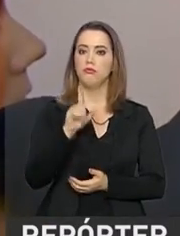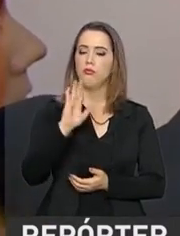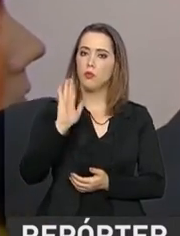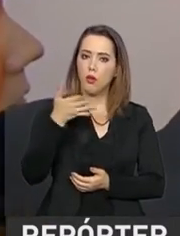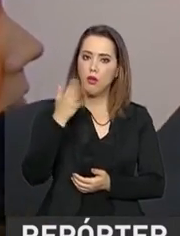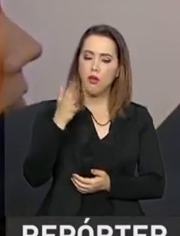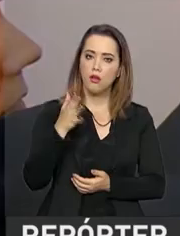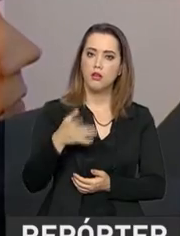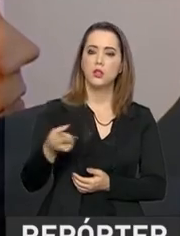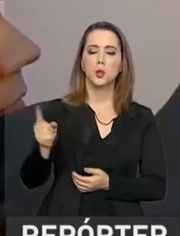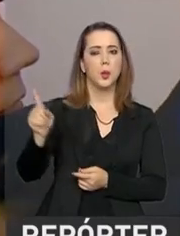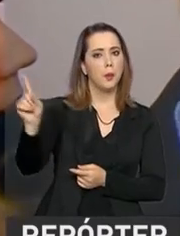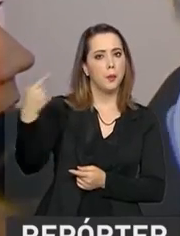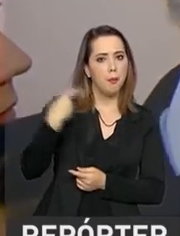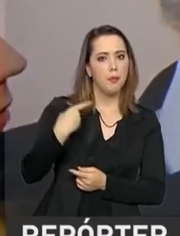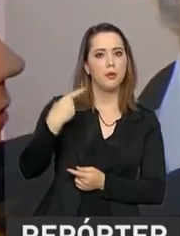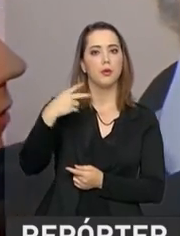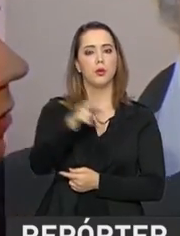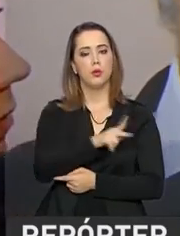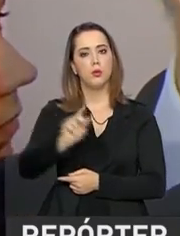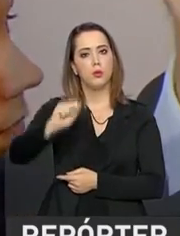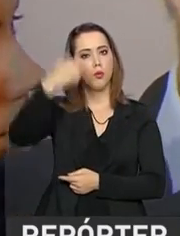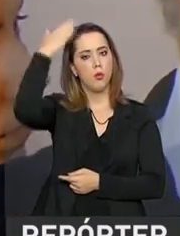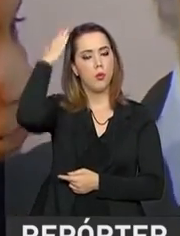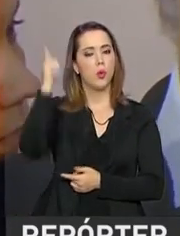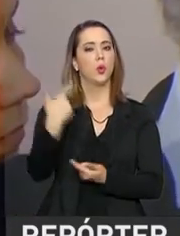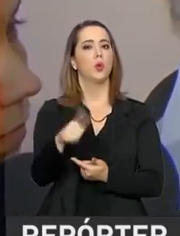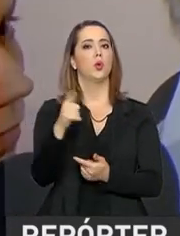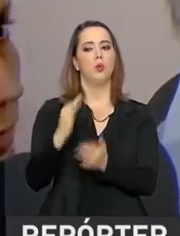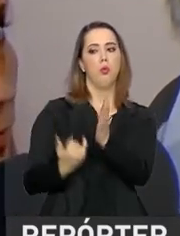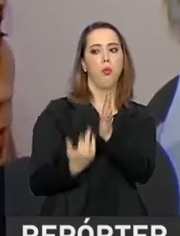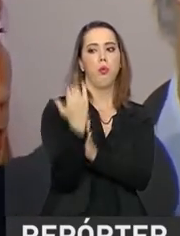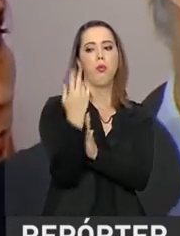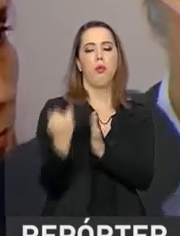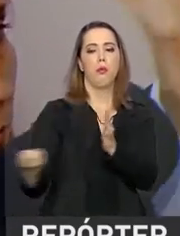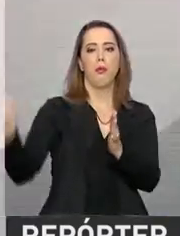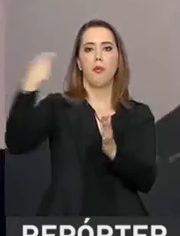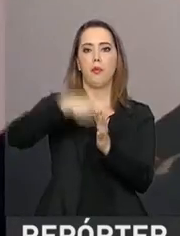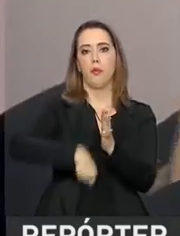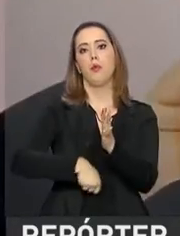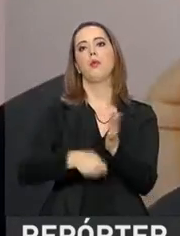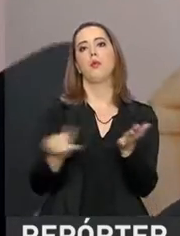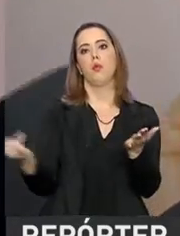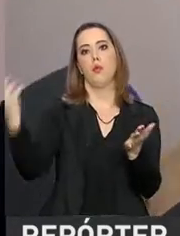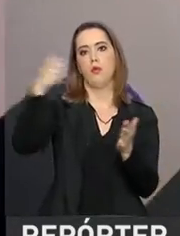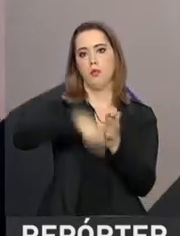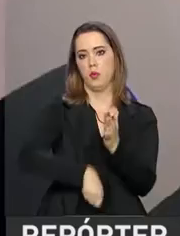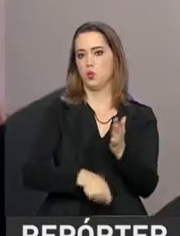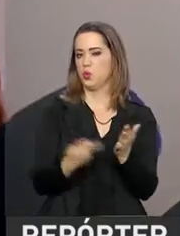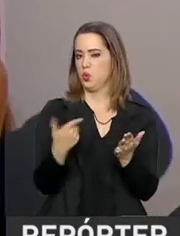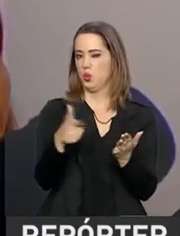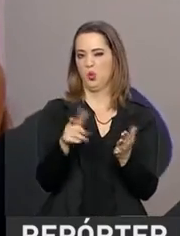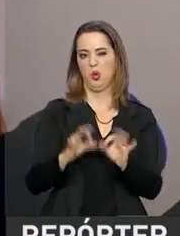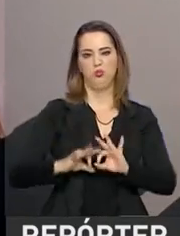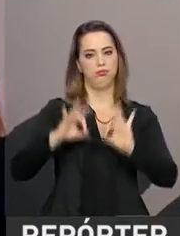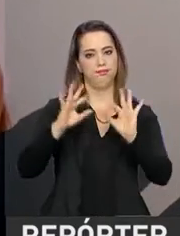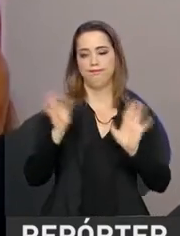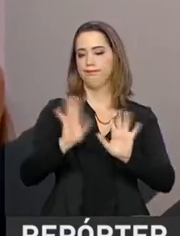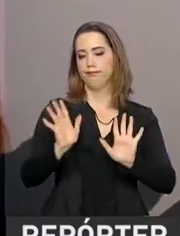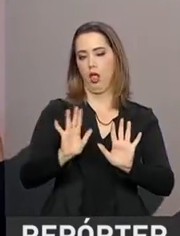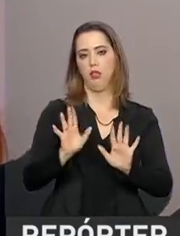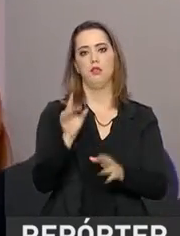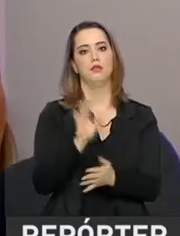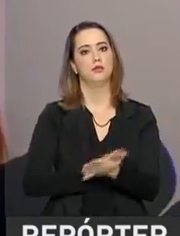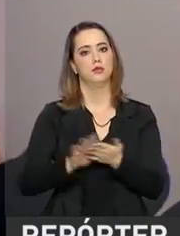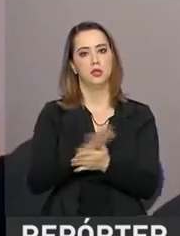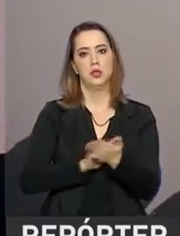seguindo a orientação do presidente Michel Temer não haverá aumento de imposto para o exercício 2017 como nós vamos aumentar impostos não vamos